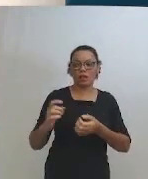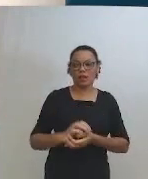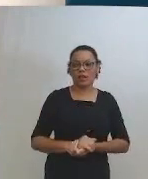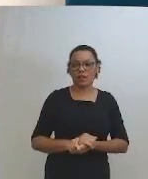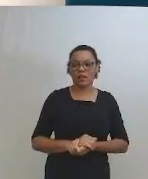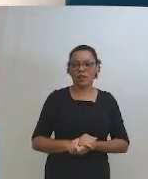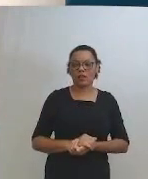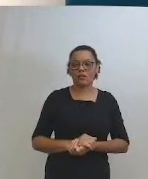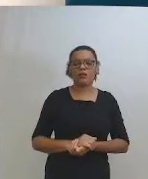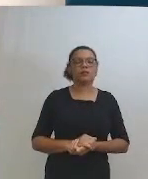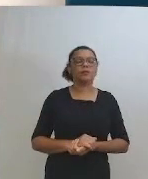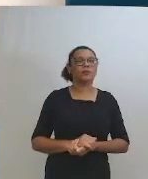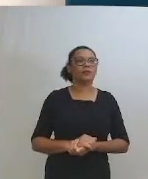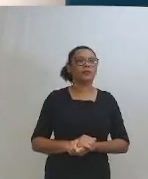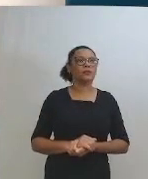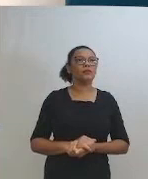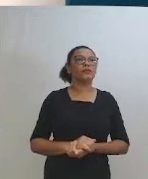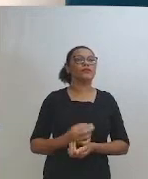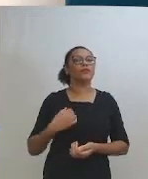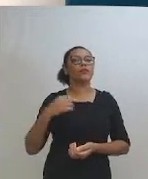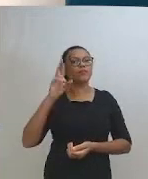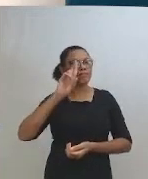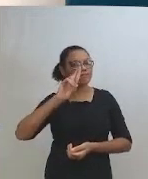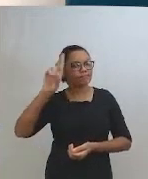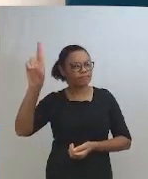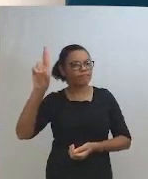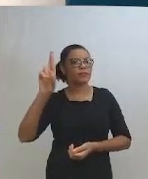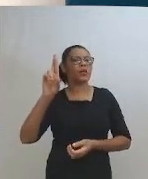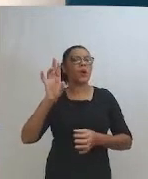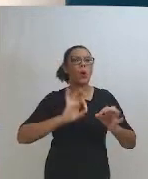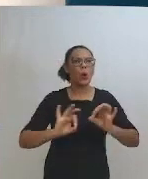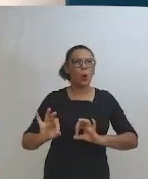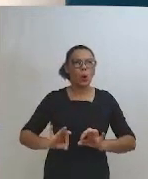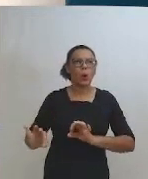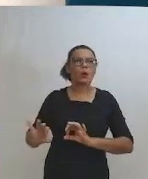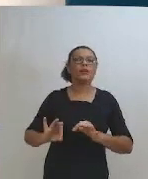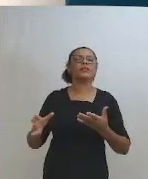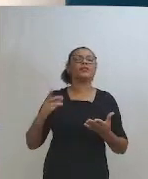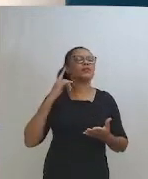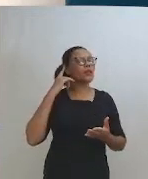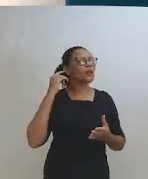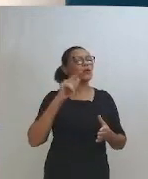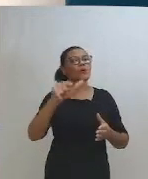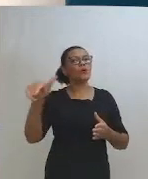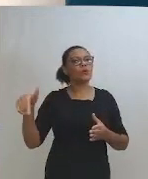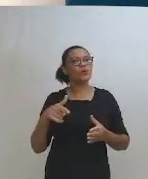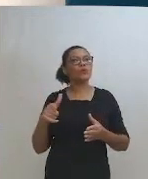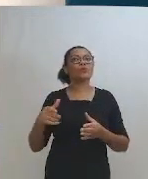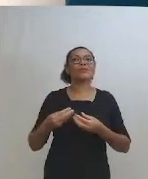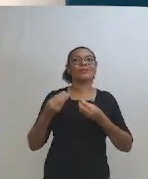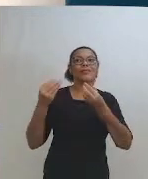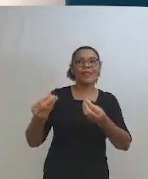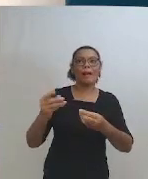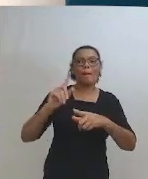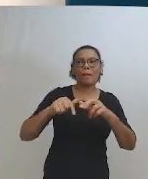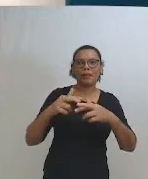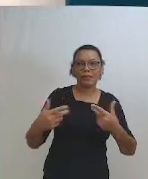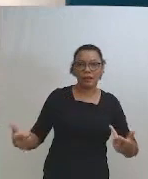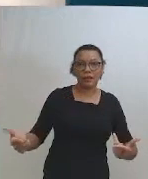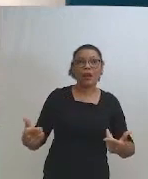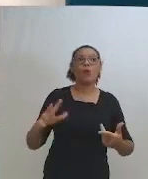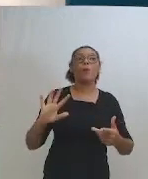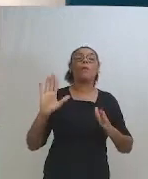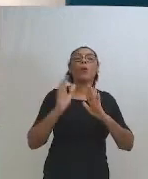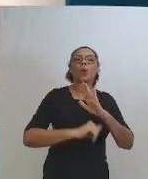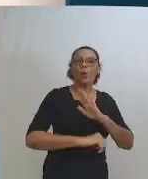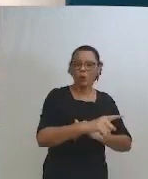Correia foi responsável por organizar a equipe, planejar com os demais indiciados e fornecer material para a realização do crime, bem como ajustou a participação